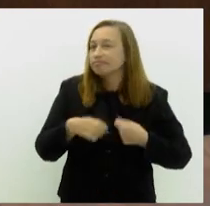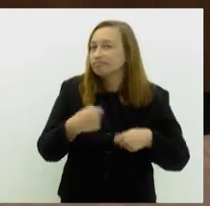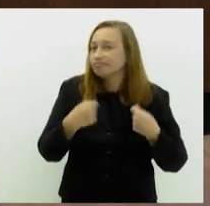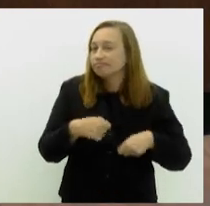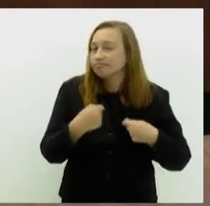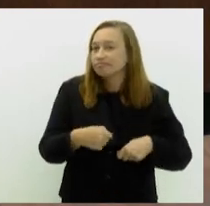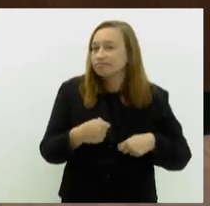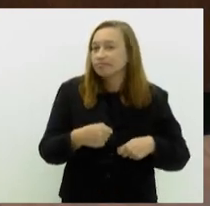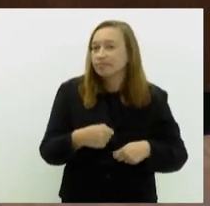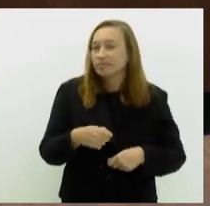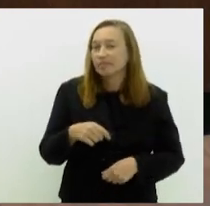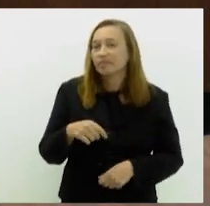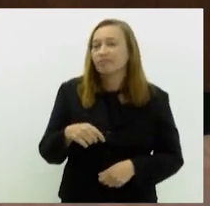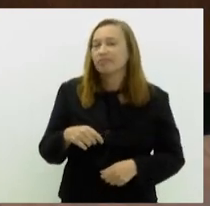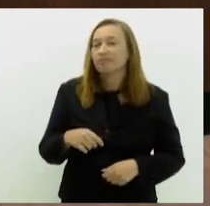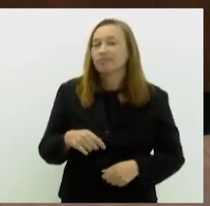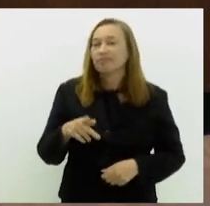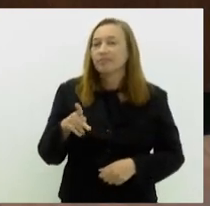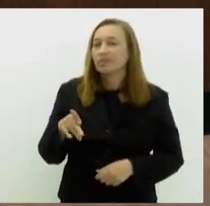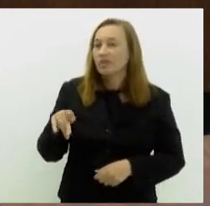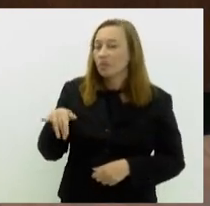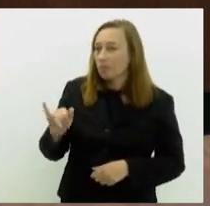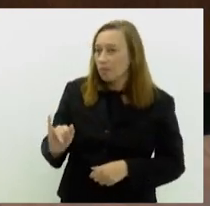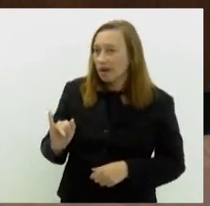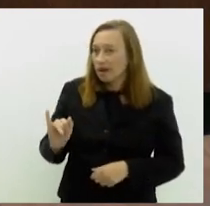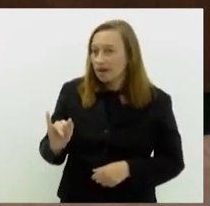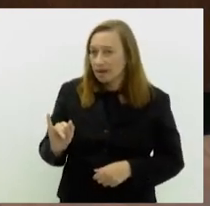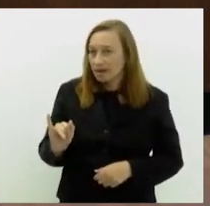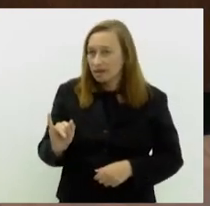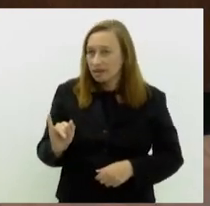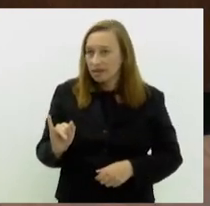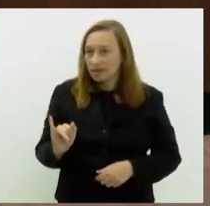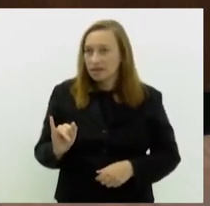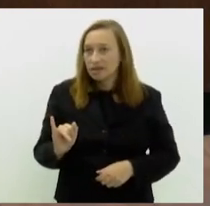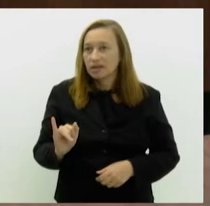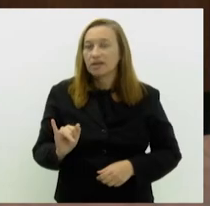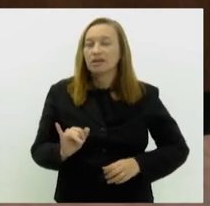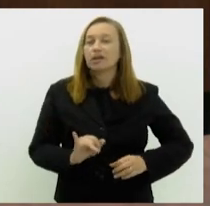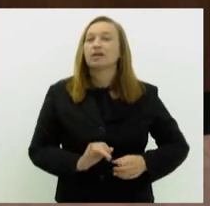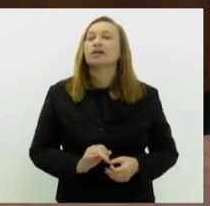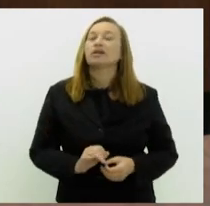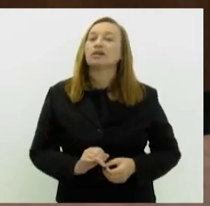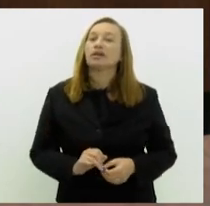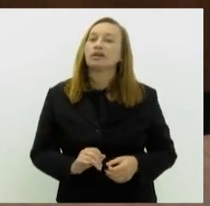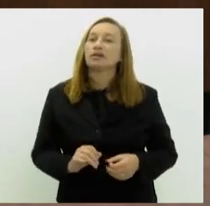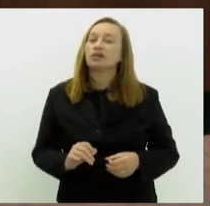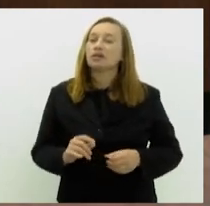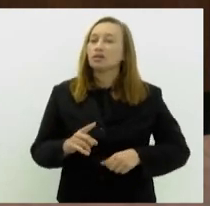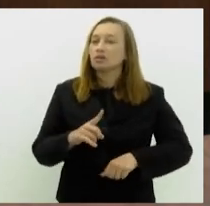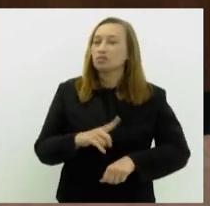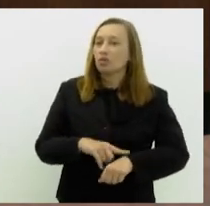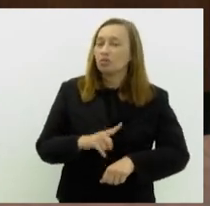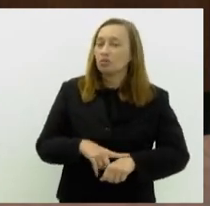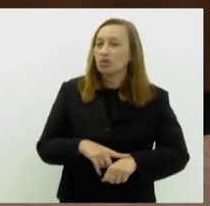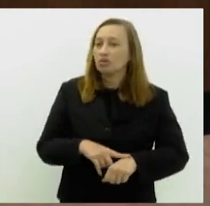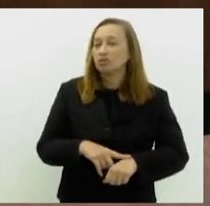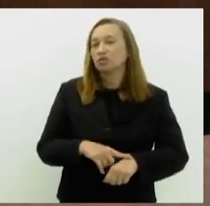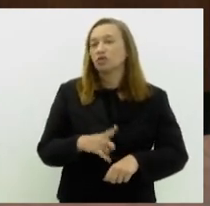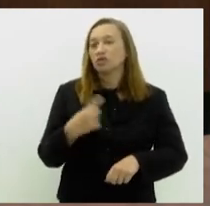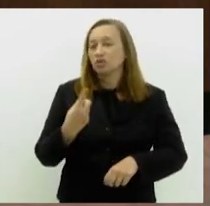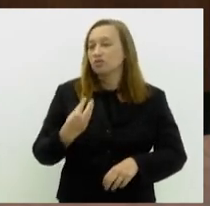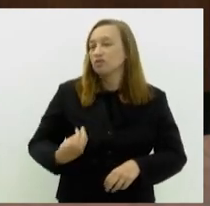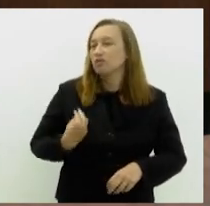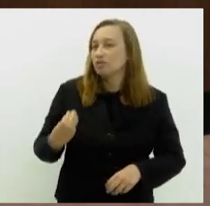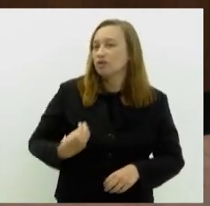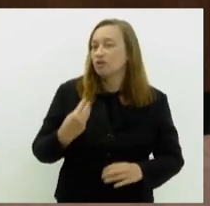uma paternidade ativa, que é fundamental na sociedade, no mundo que nós vivemos, né, um mundo cada vez que